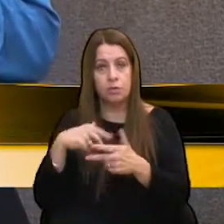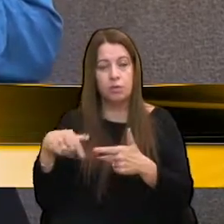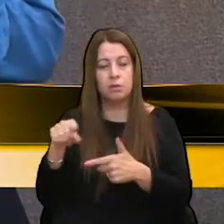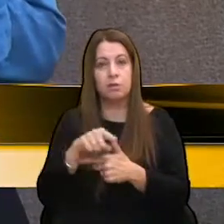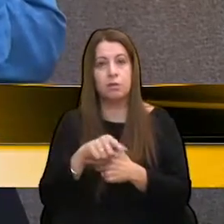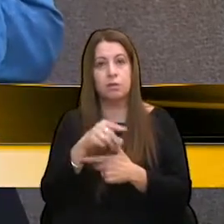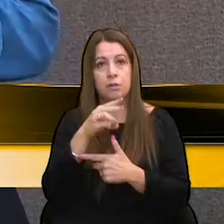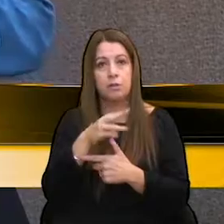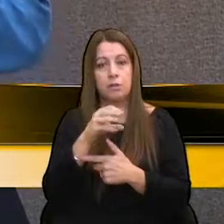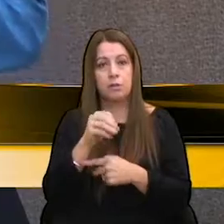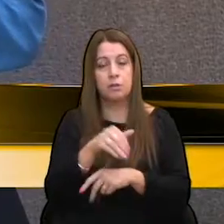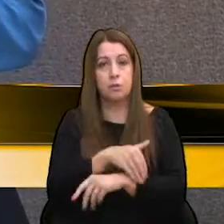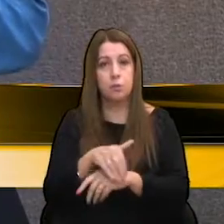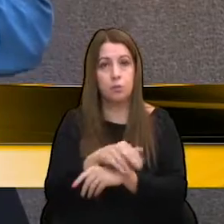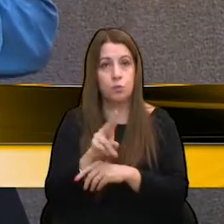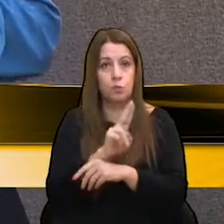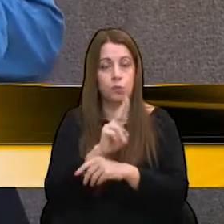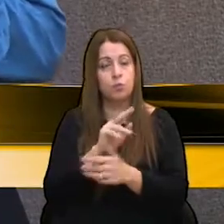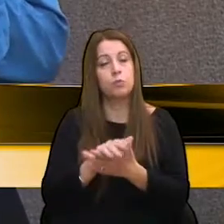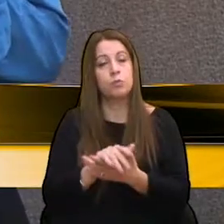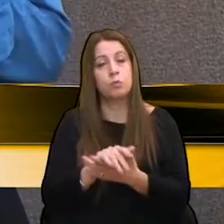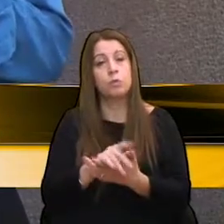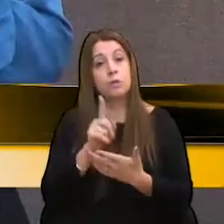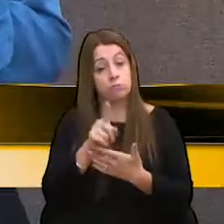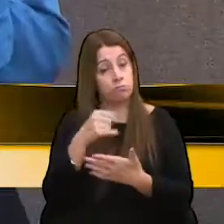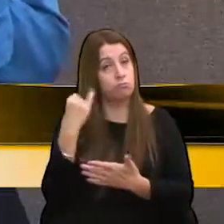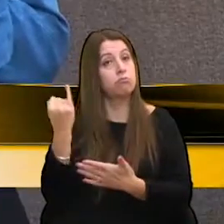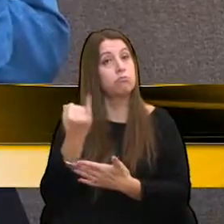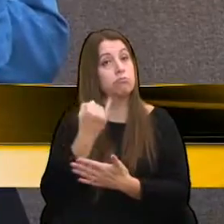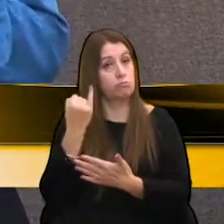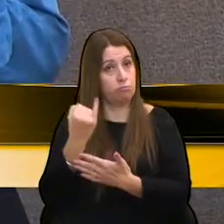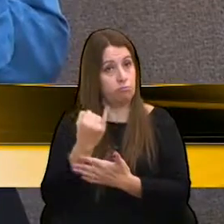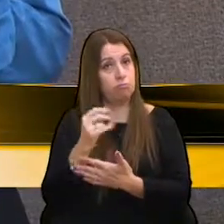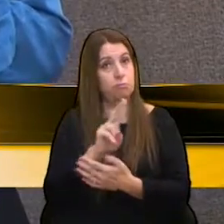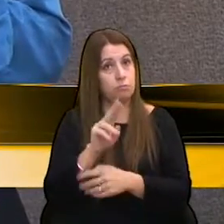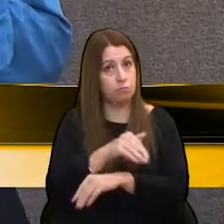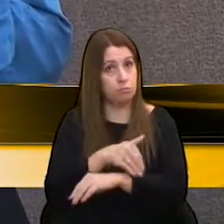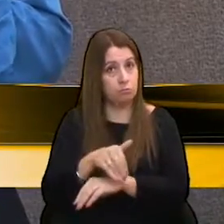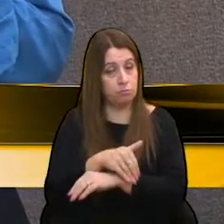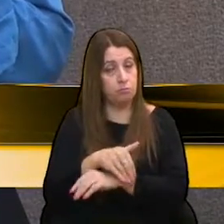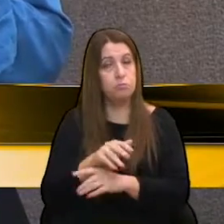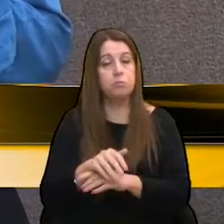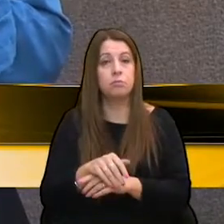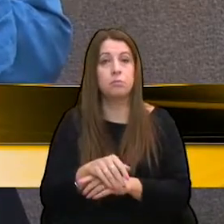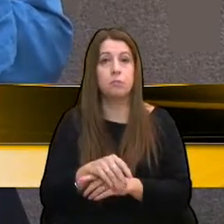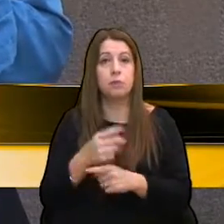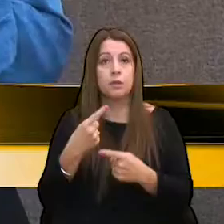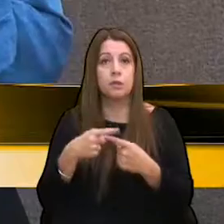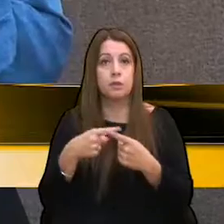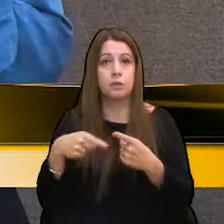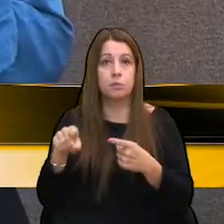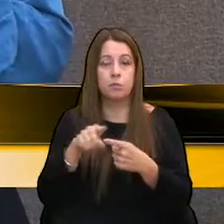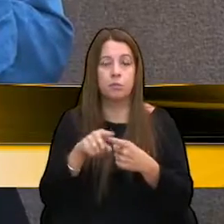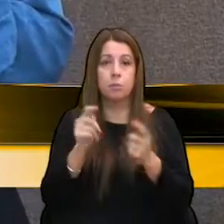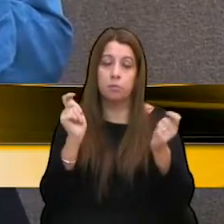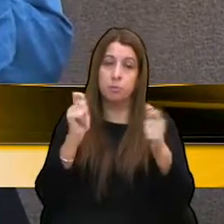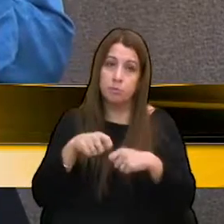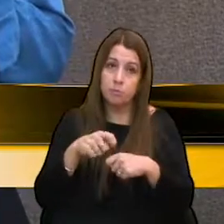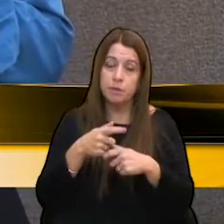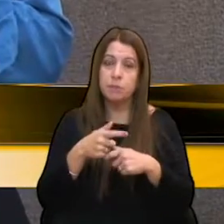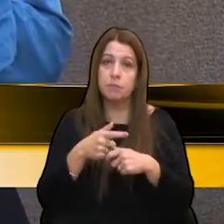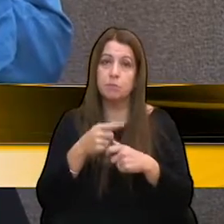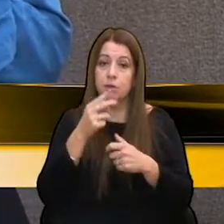de 30 ruas para serem denominadas, né? Isso é importante, a denominação de uma rua, porque ela possibilita